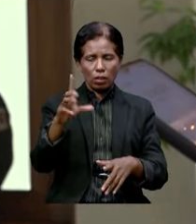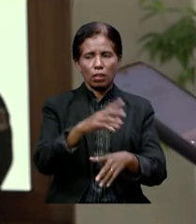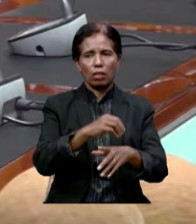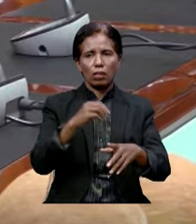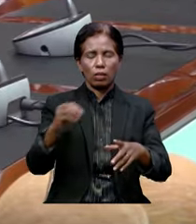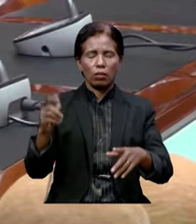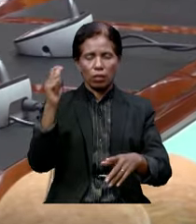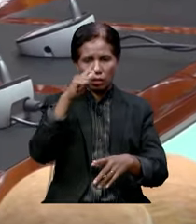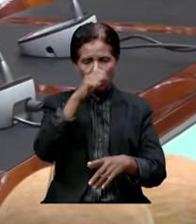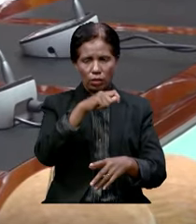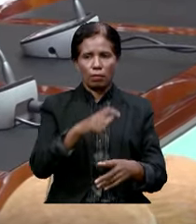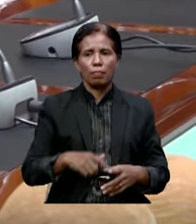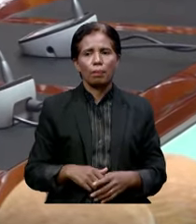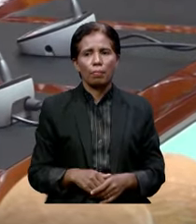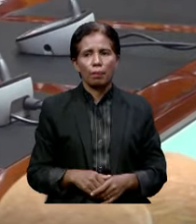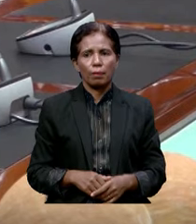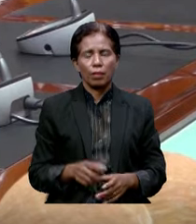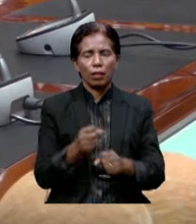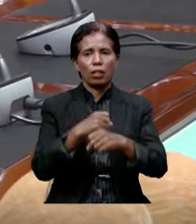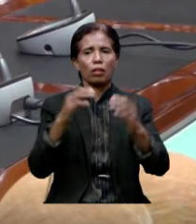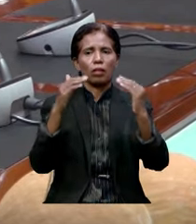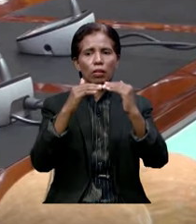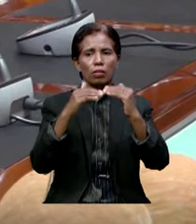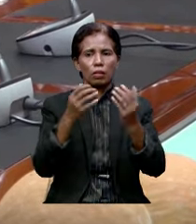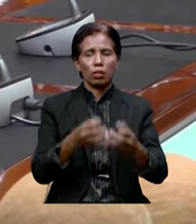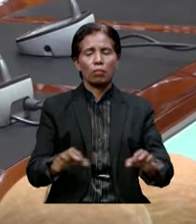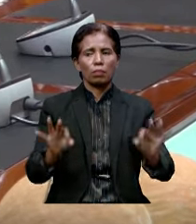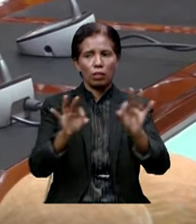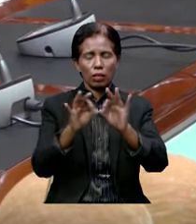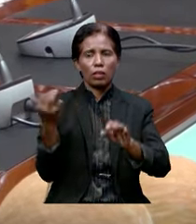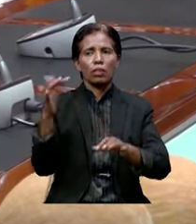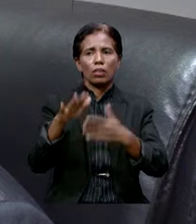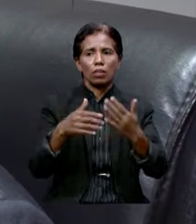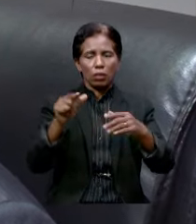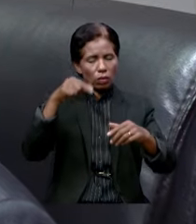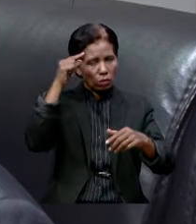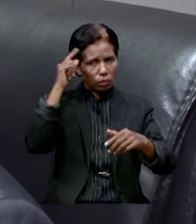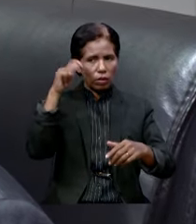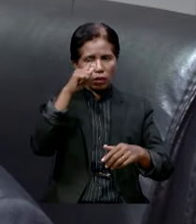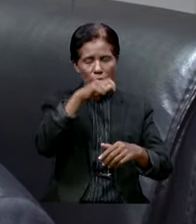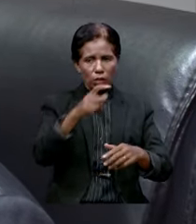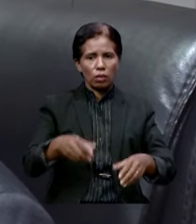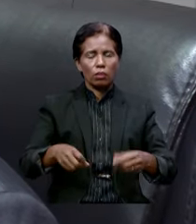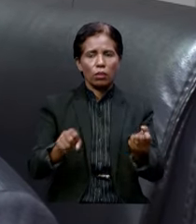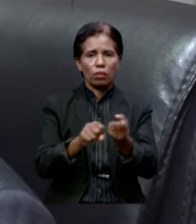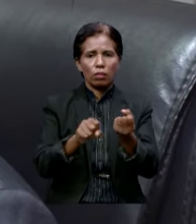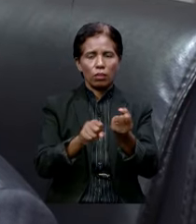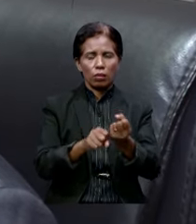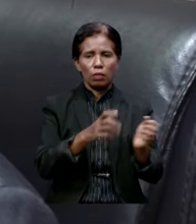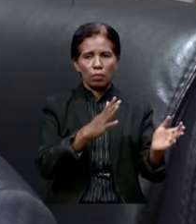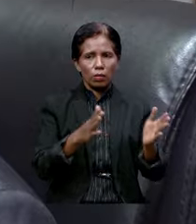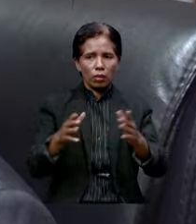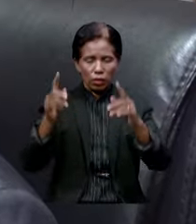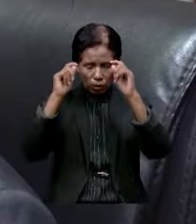da Tailândia. Além de a cooperação em área importante, Sira, durante o governo Tailândia mostra o apoio máximo para o processo de